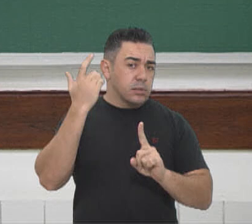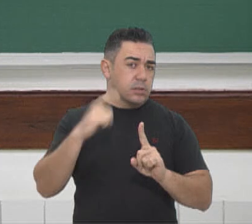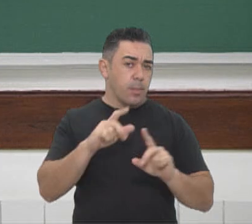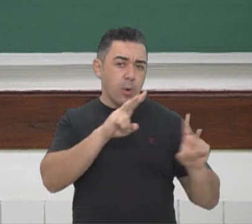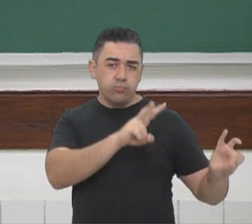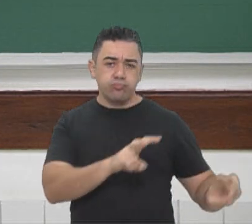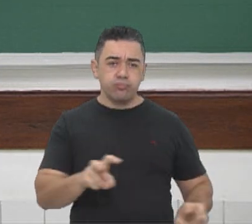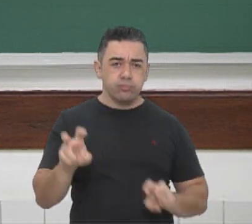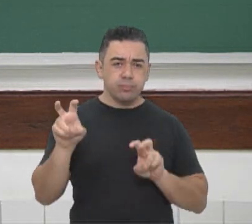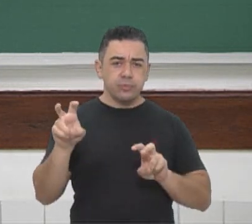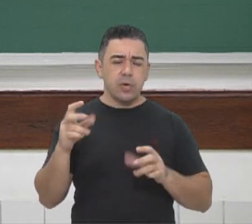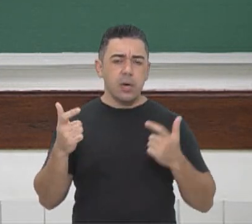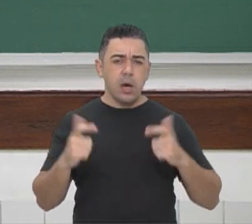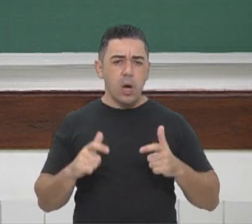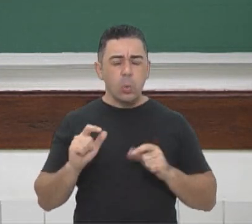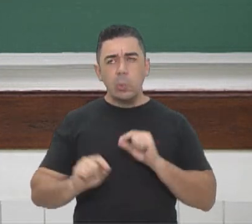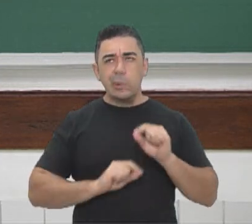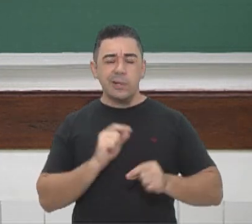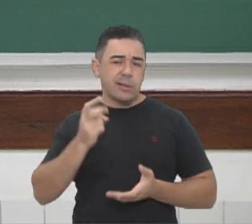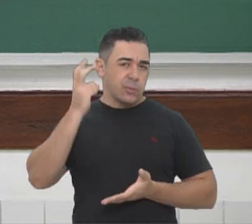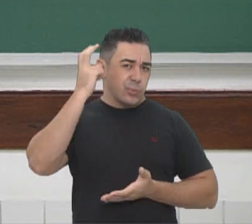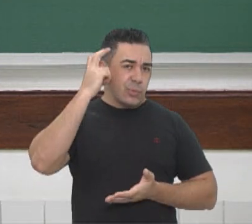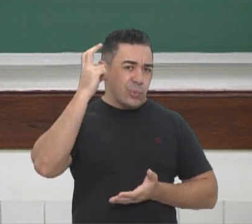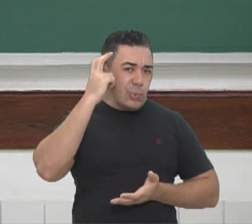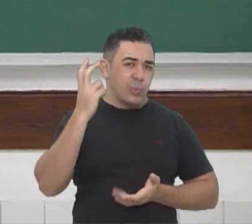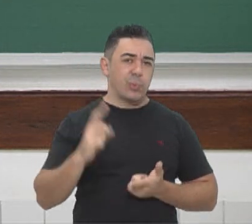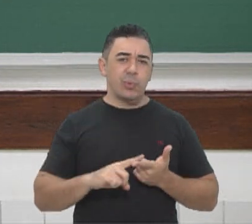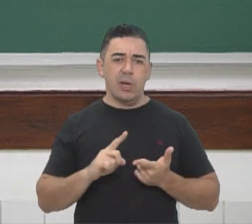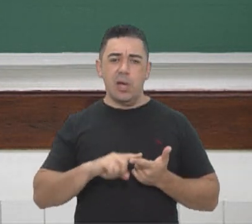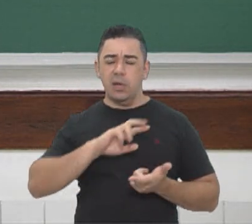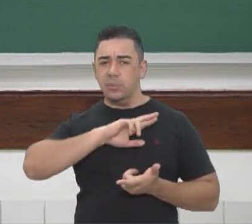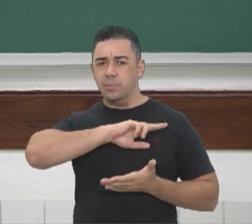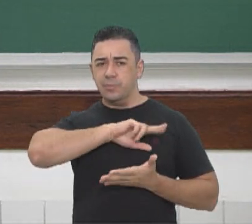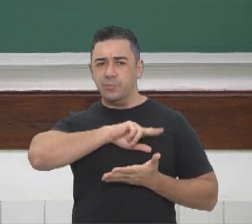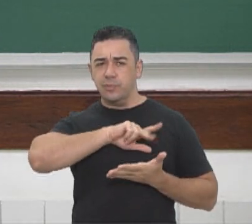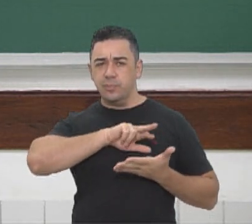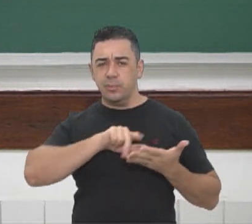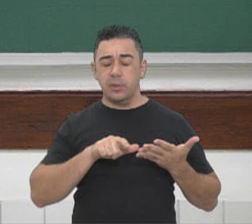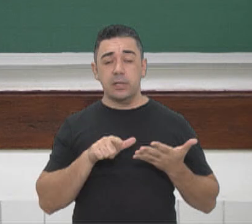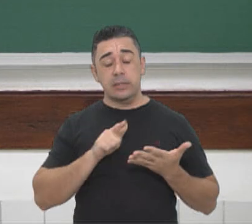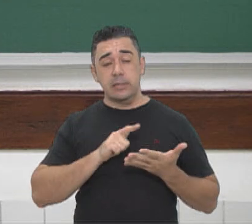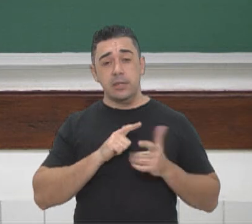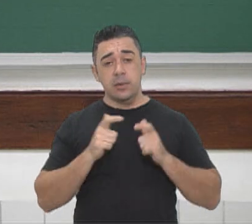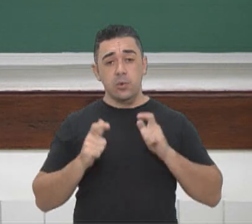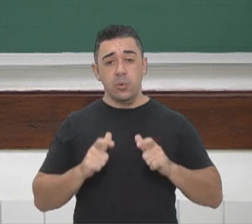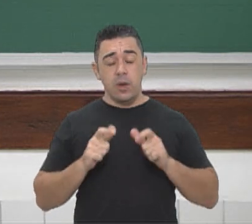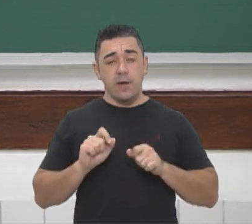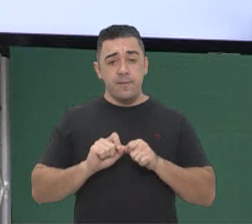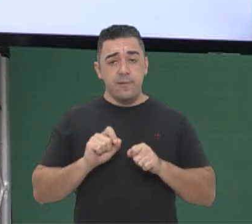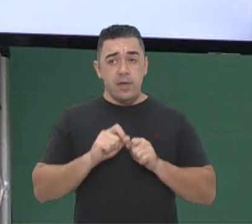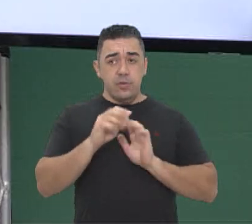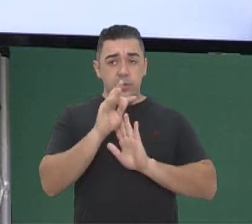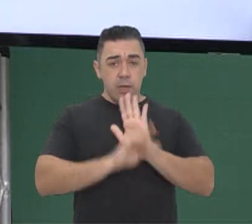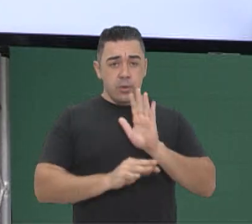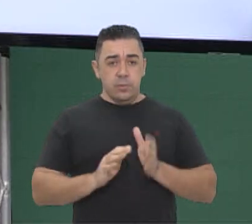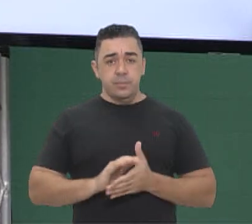ter uma ideia de aspectos culturais, de valores, por exemplo, desde o espaço de produção desse